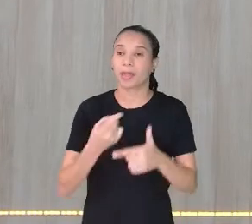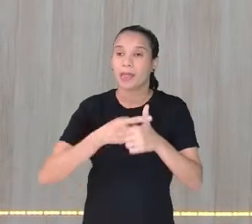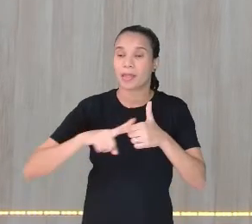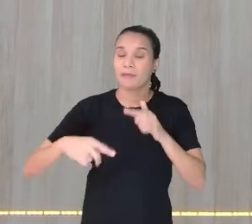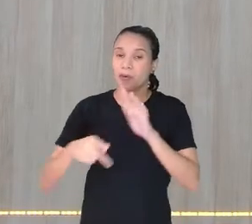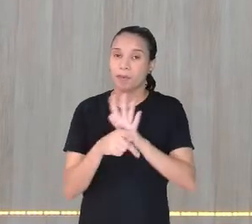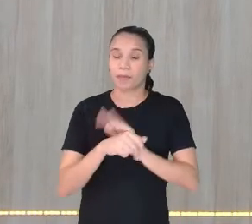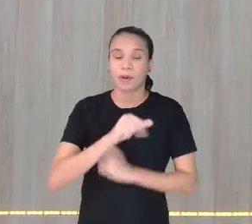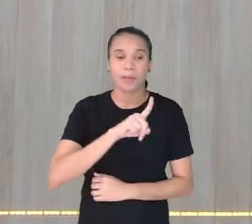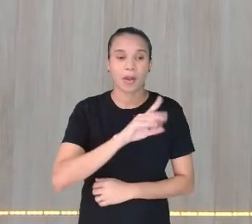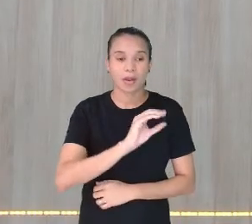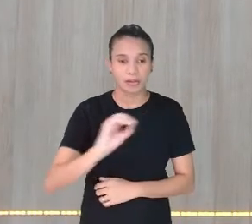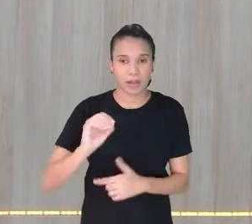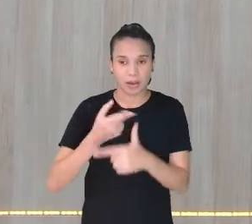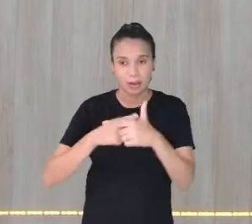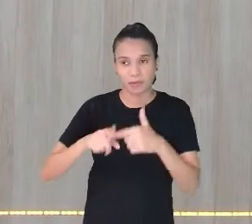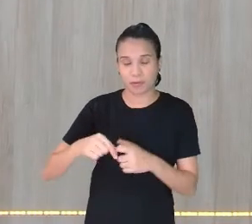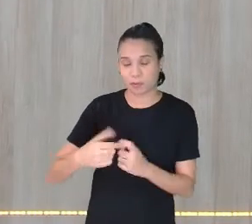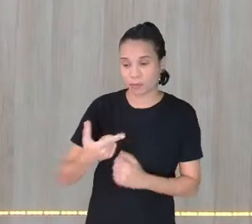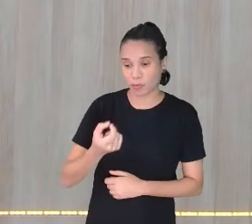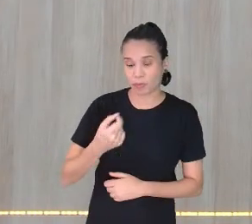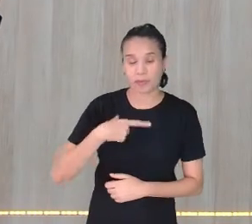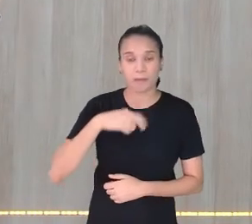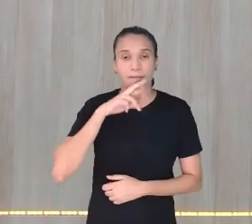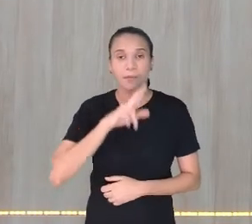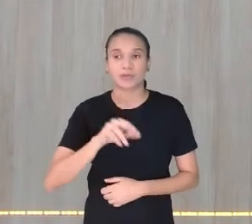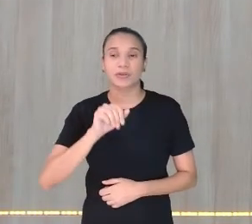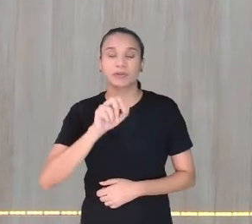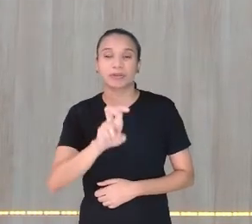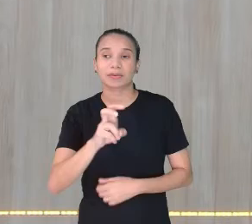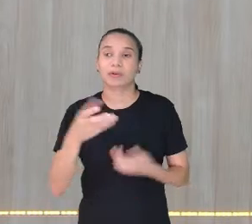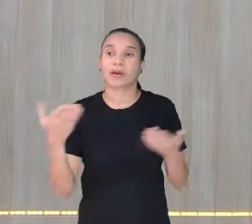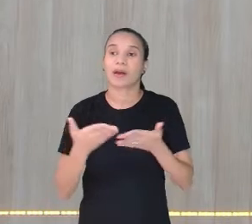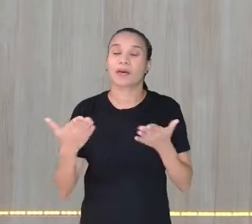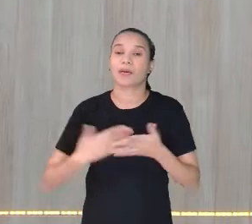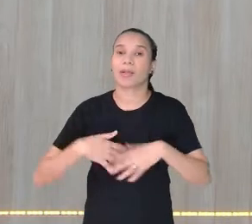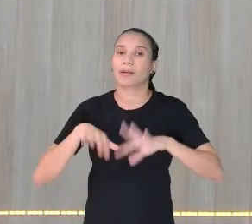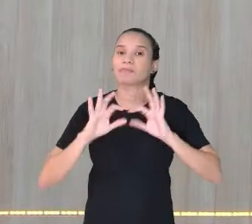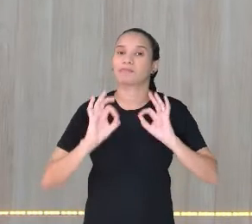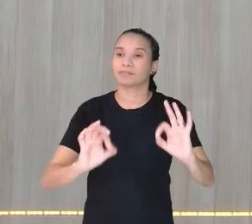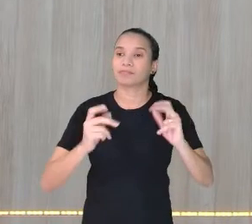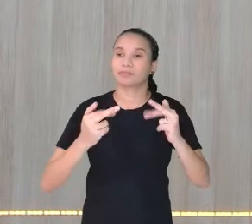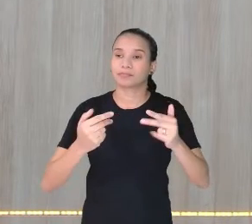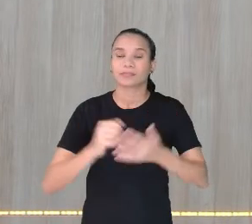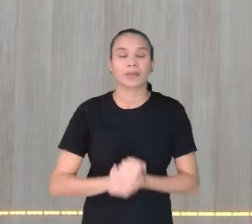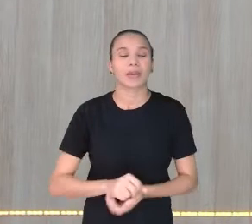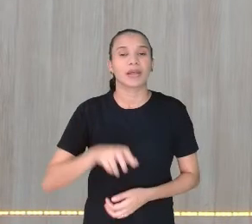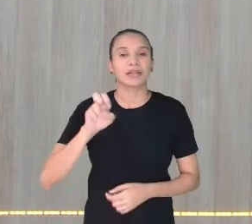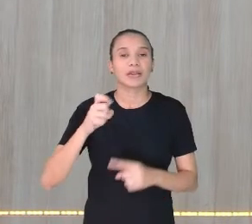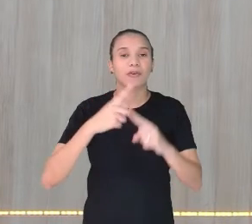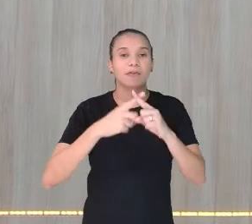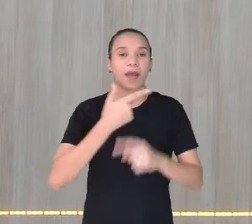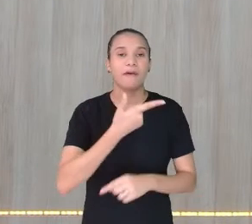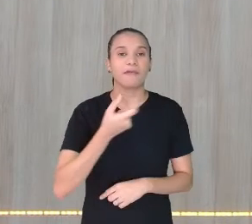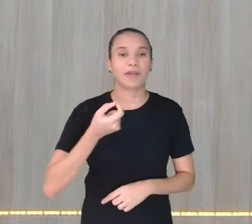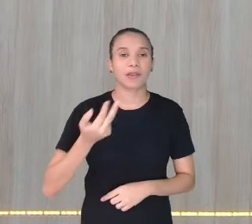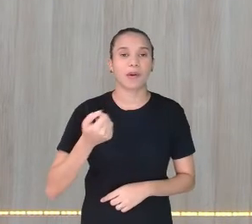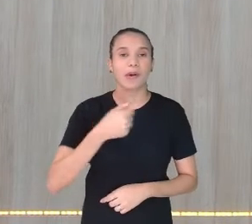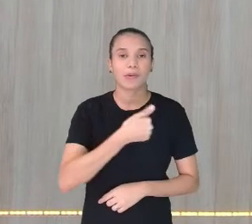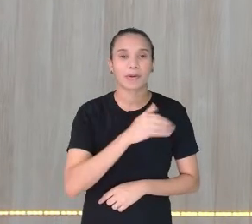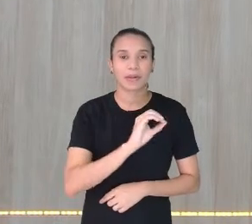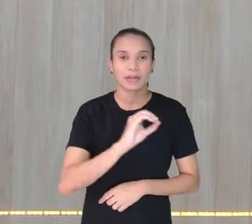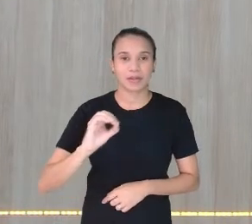Dividindo aí o 100 por 20 dá igual a 5, e agora a divisão é exata, né? 5 vezes 20 dá igual a